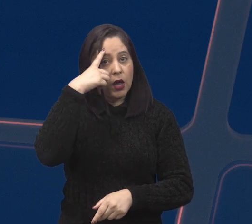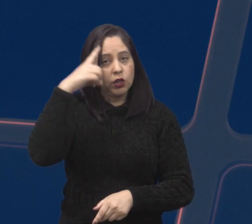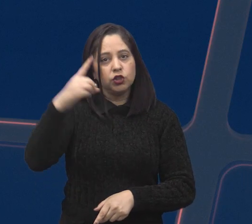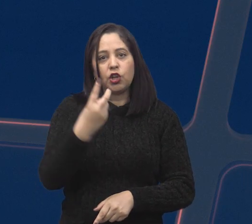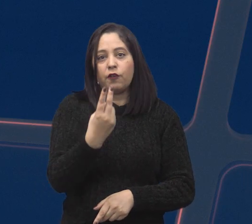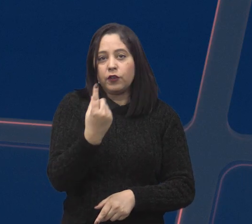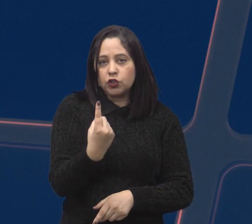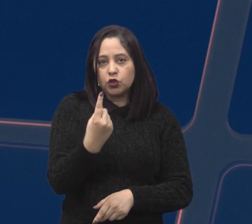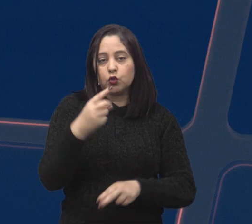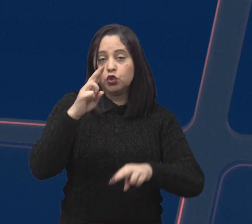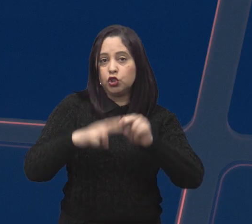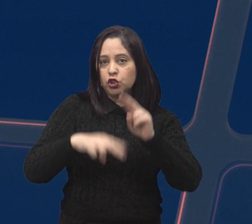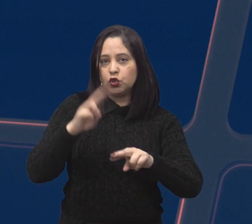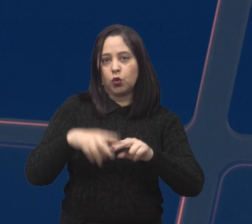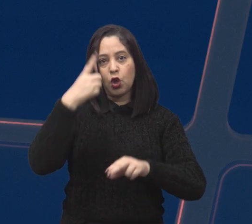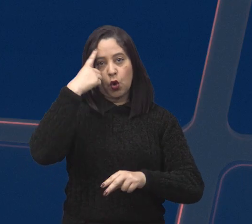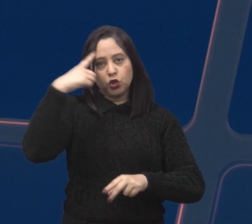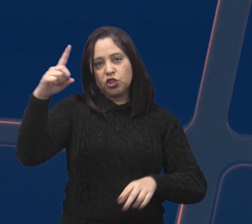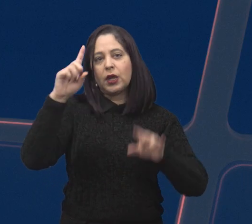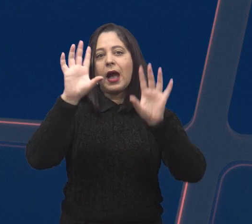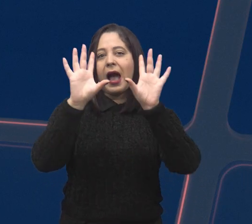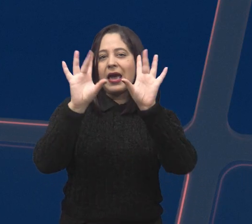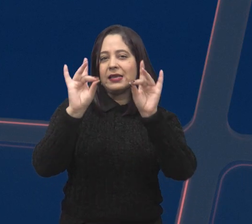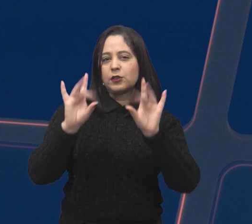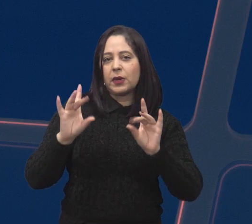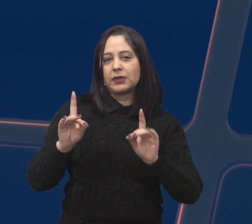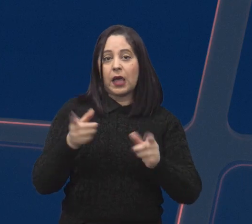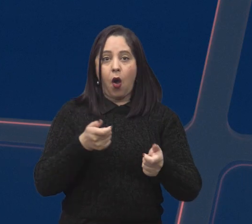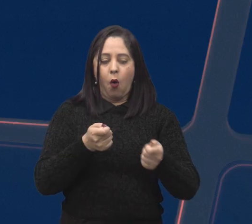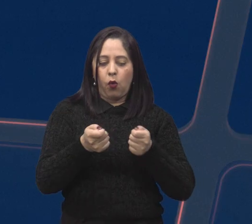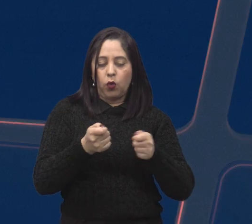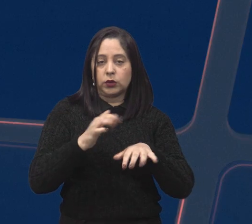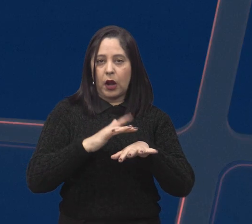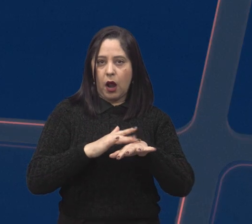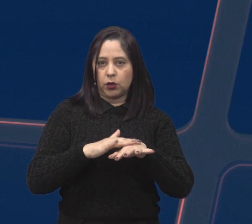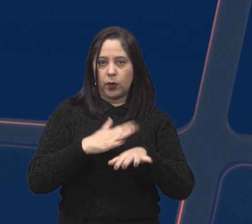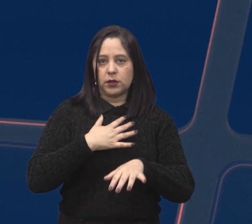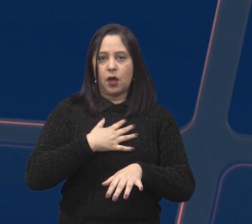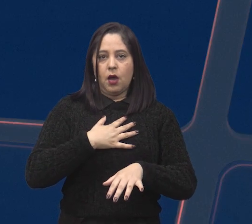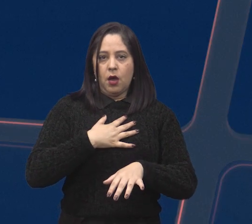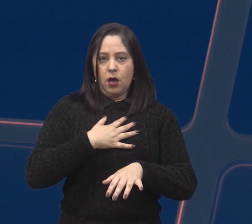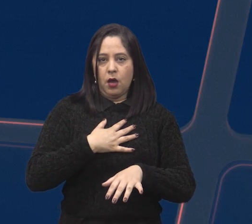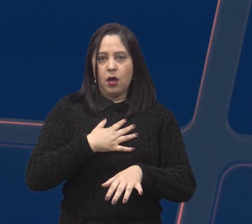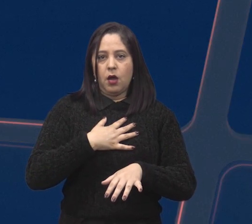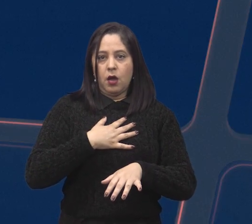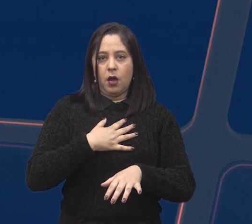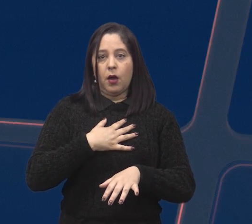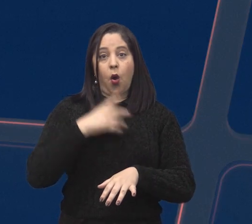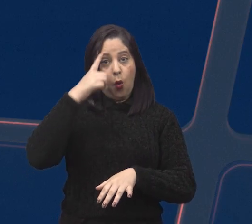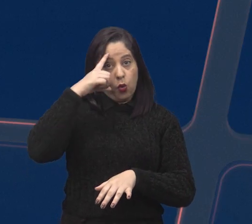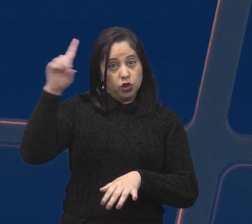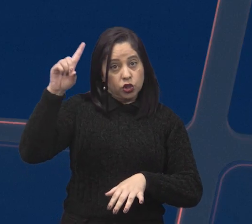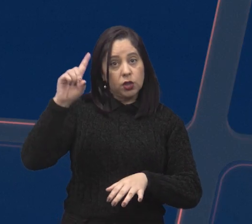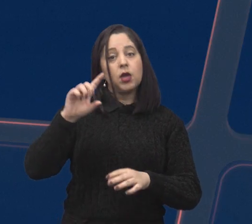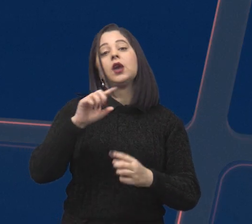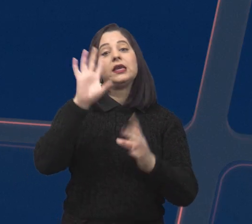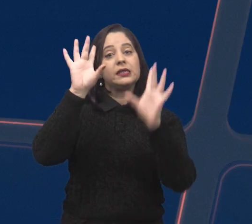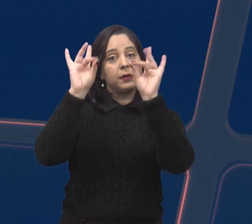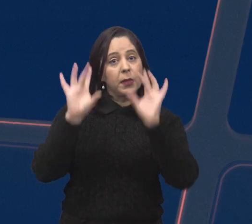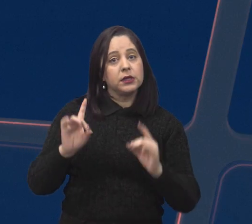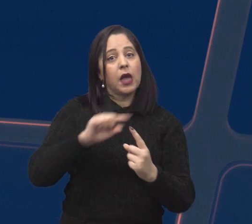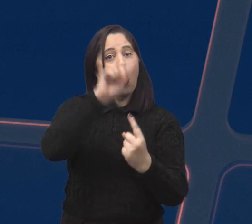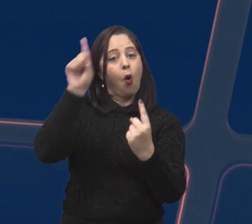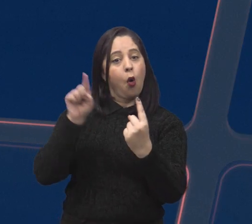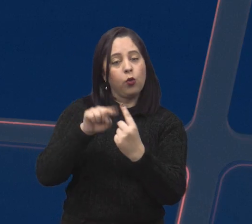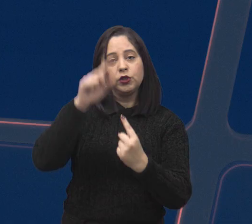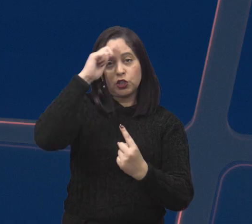21 de junho, será celebrado o Dia Nacional de Controle da Doença. A data tem o objetivo de